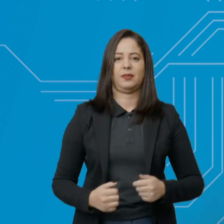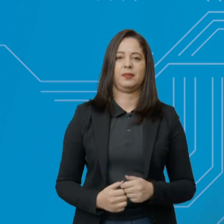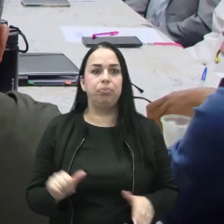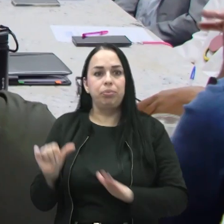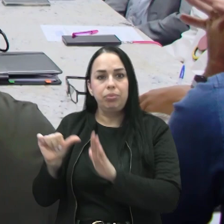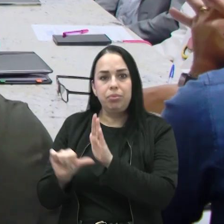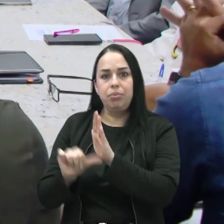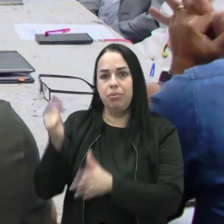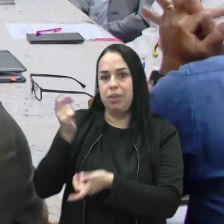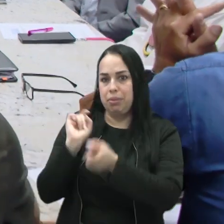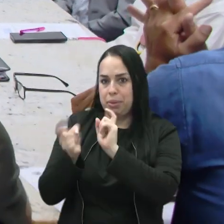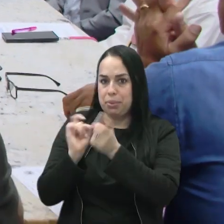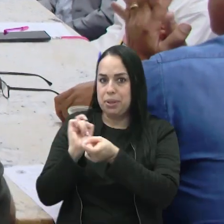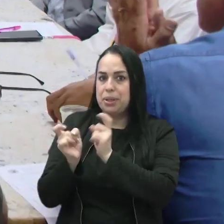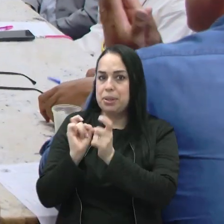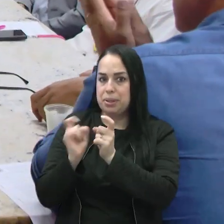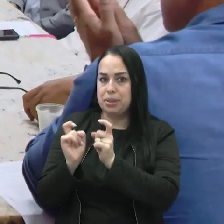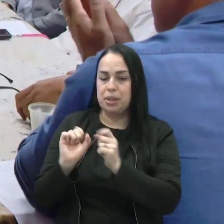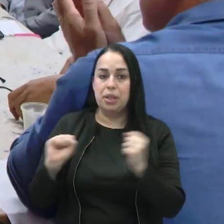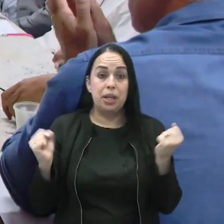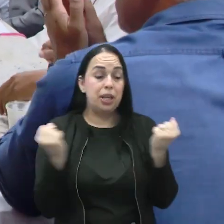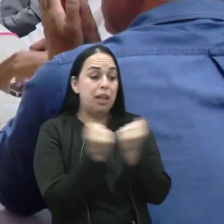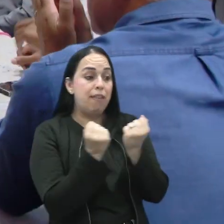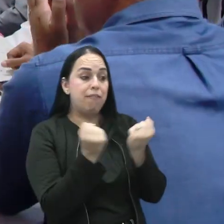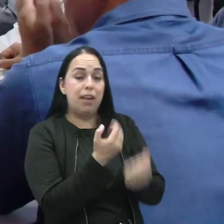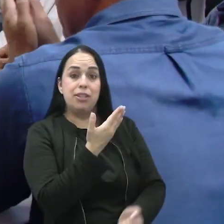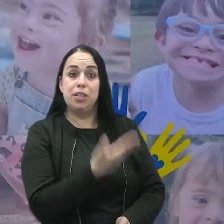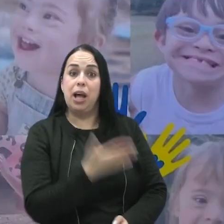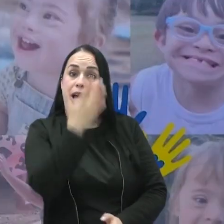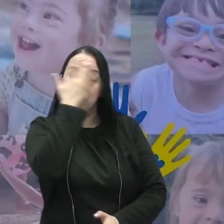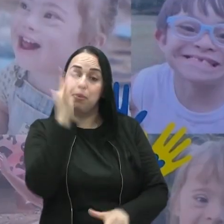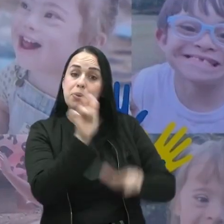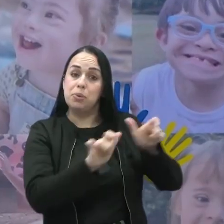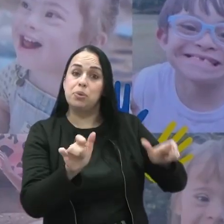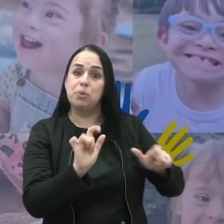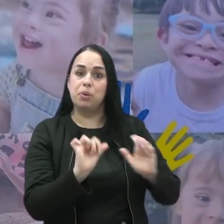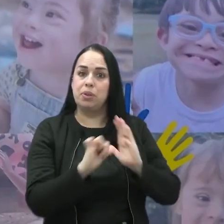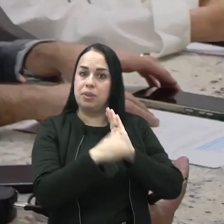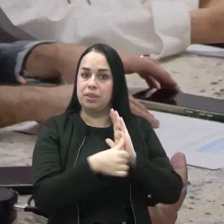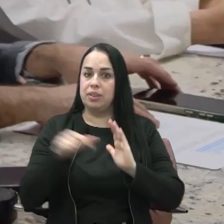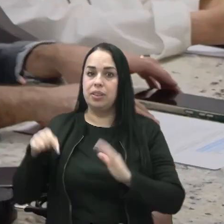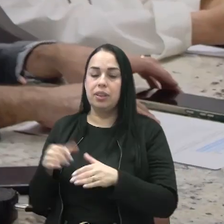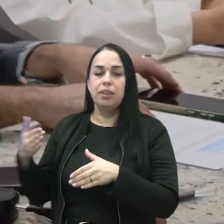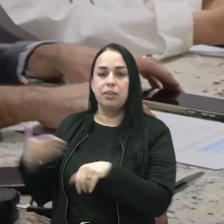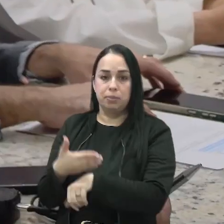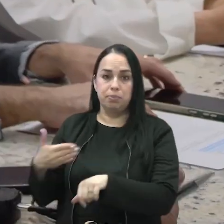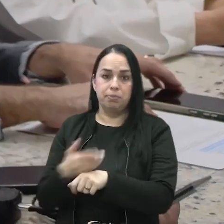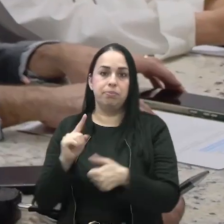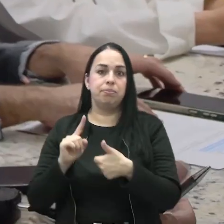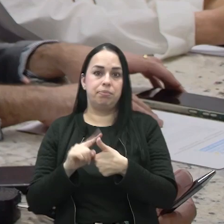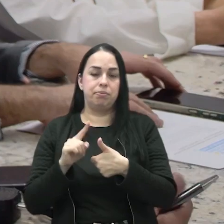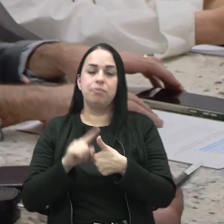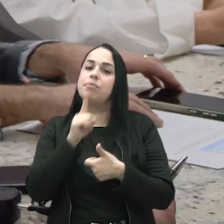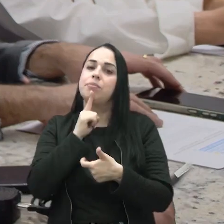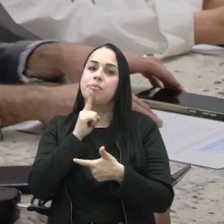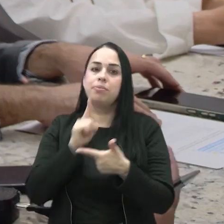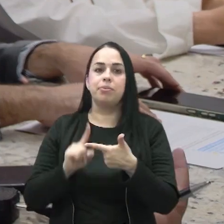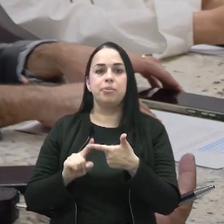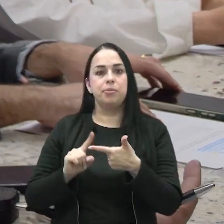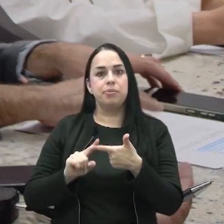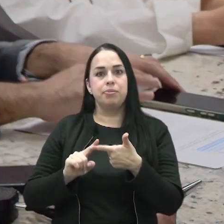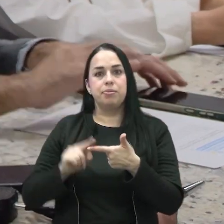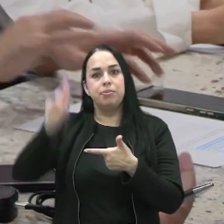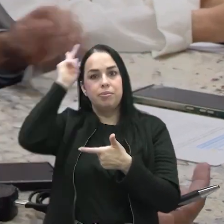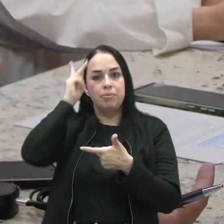famílias. Na primeira reunião da Frente Parlamentar em Defesa das Pessoas com Síndrome de Down, estiveram presentes os vereadores